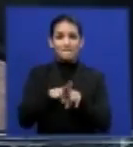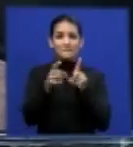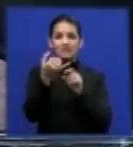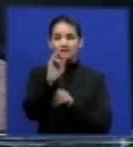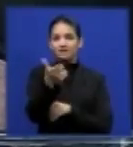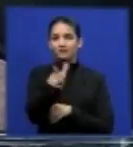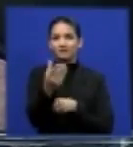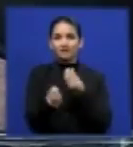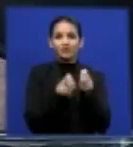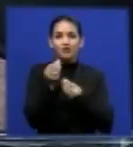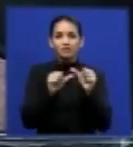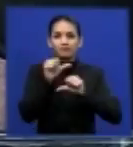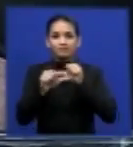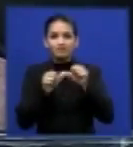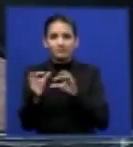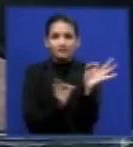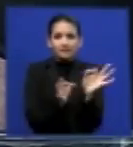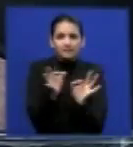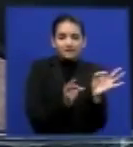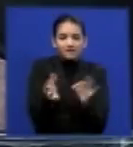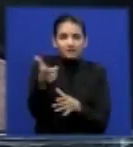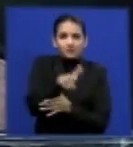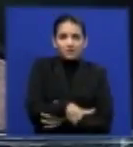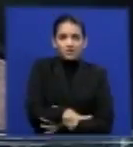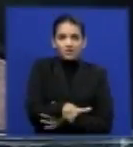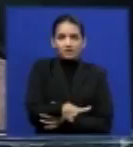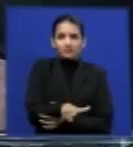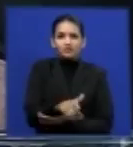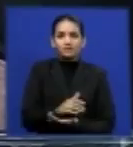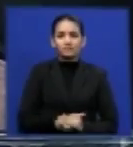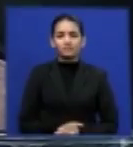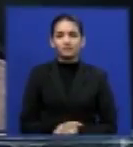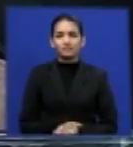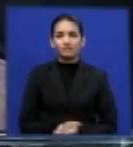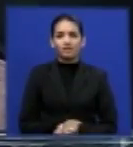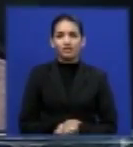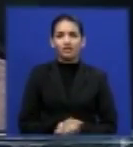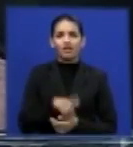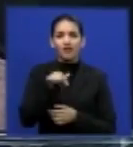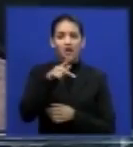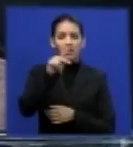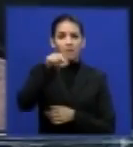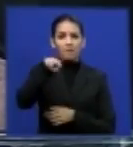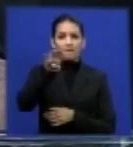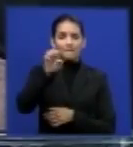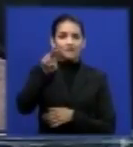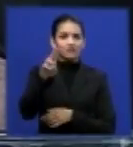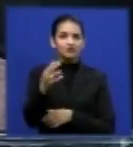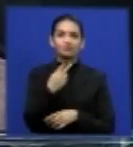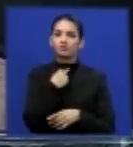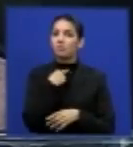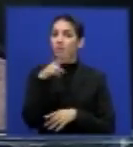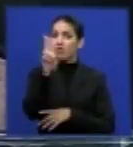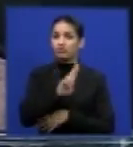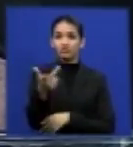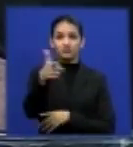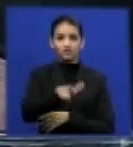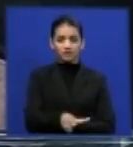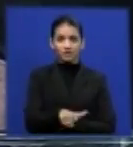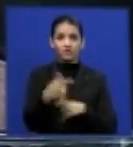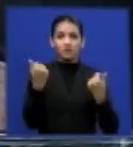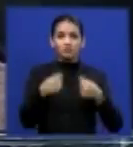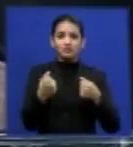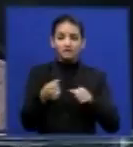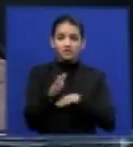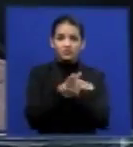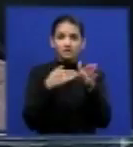apresenta essa possibilidade de reforma, ele se torna um pneu inservível, tem que ser